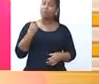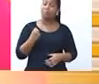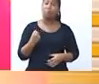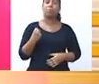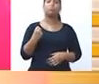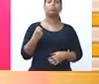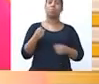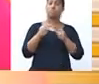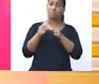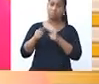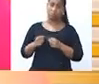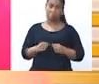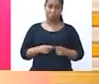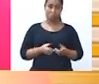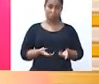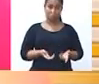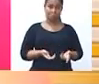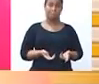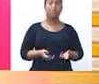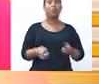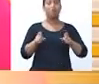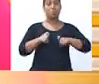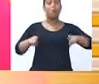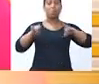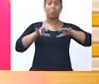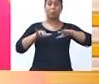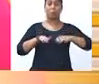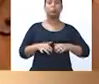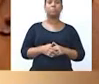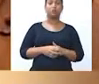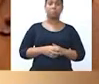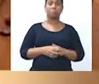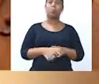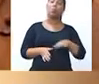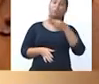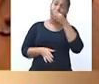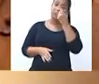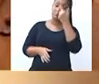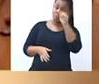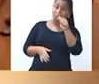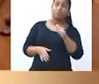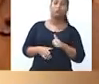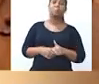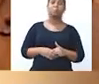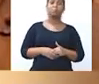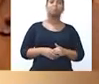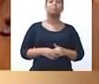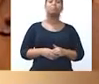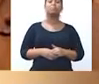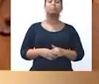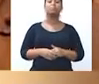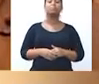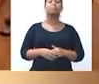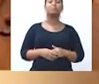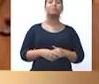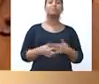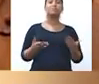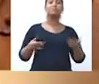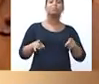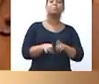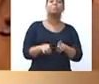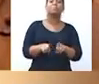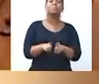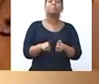fortemente relacionada à computação. Olha, queria dar um palpite depois da inserção também. Sim. Tá. E